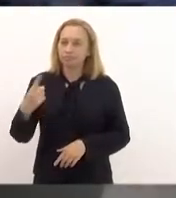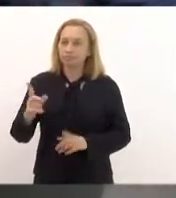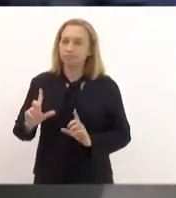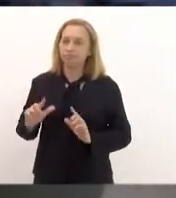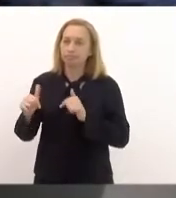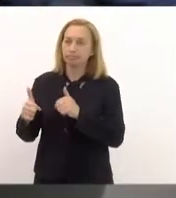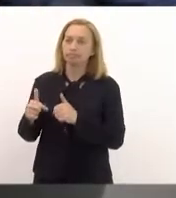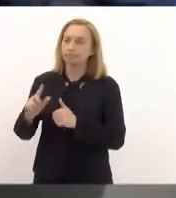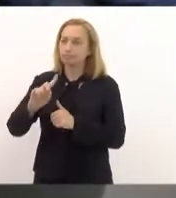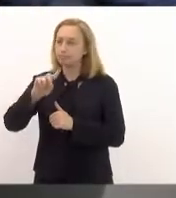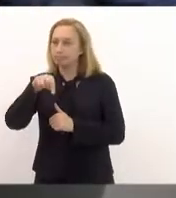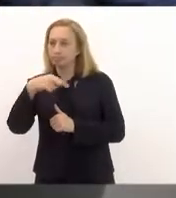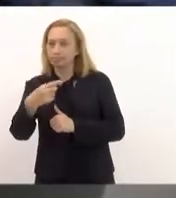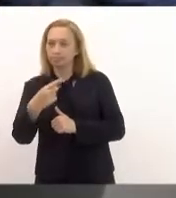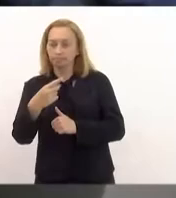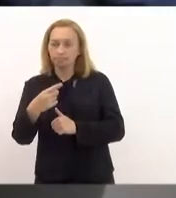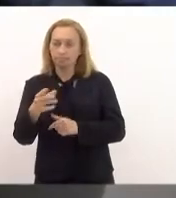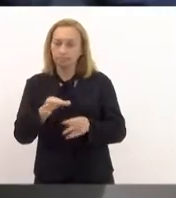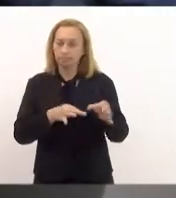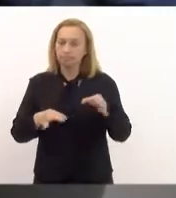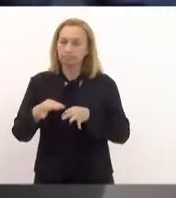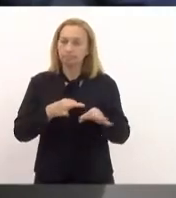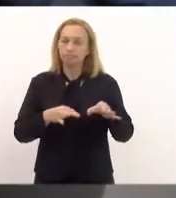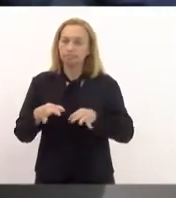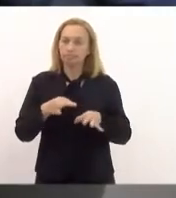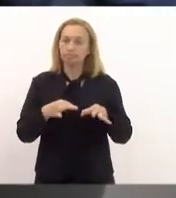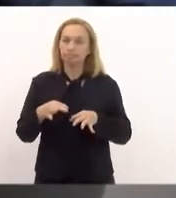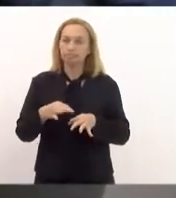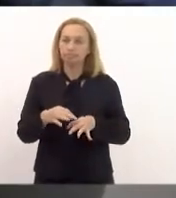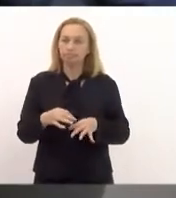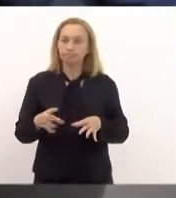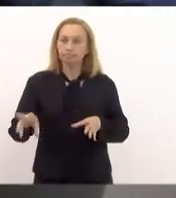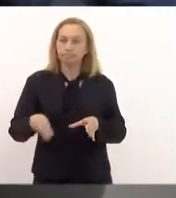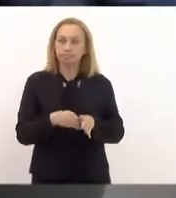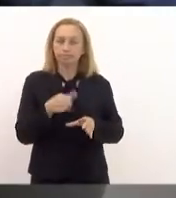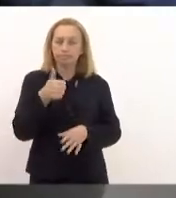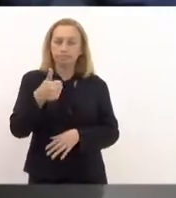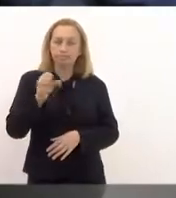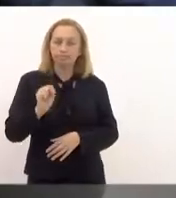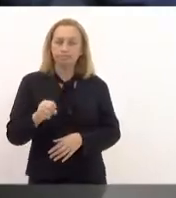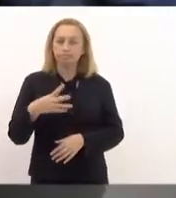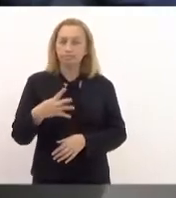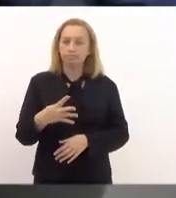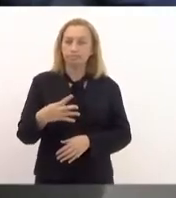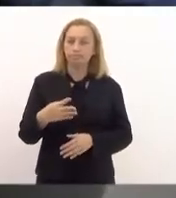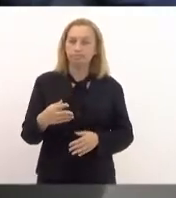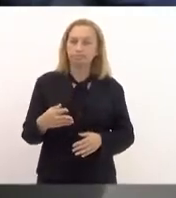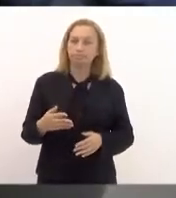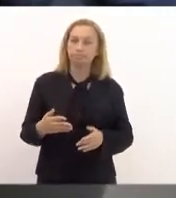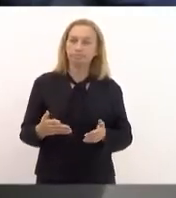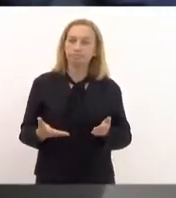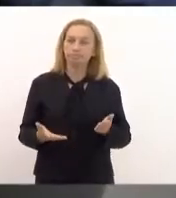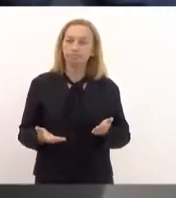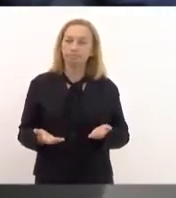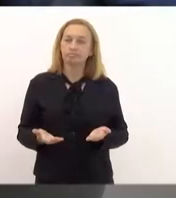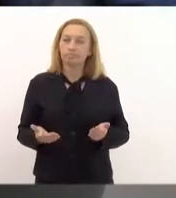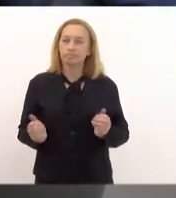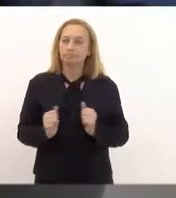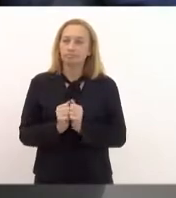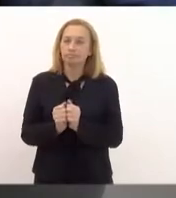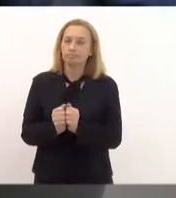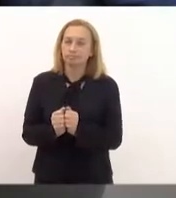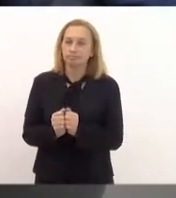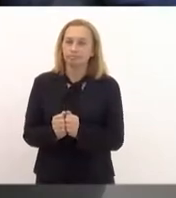fazer os outros planejamentos que estão definidos na lei 184. Então, eles estão correndo em paralelo, né, essas